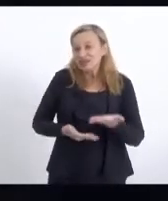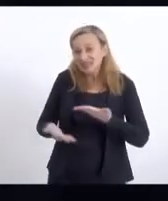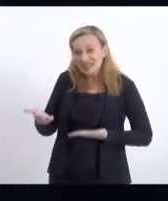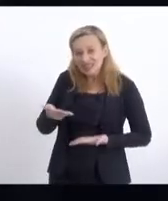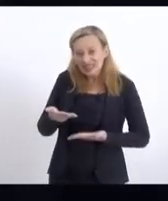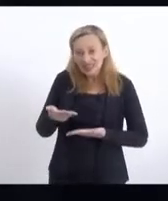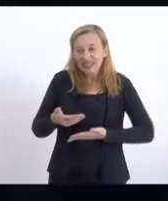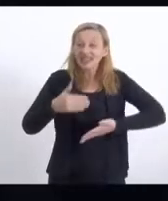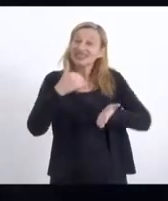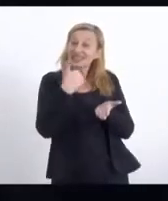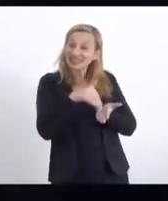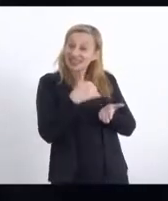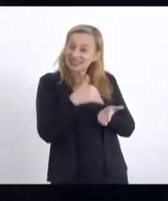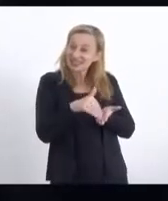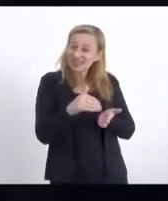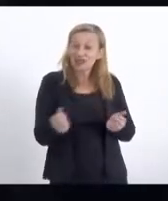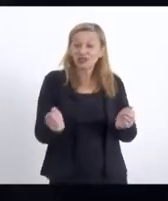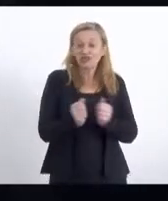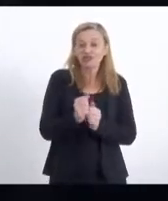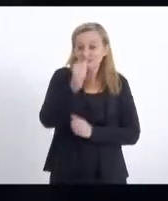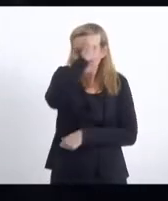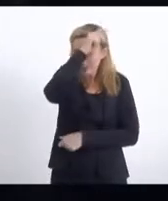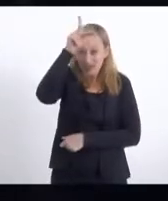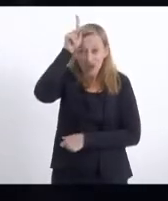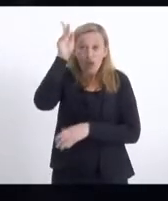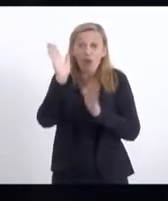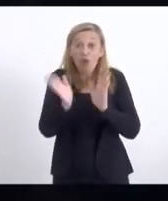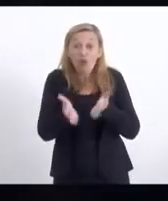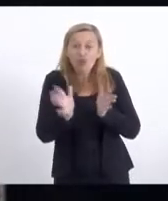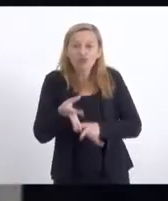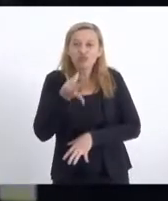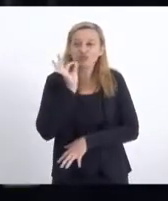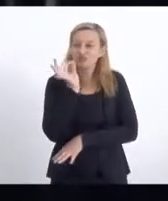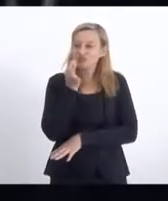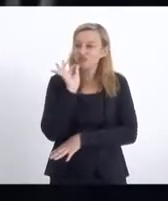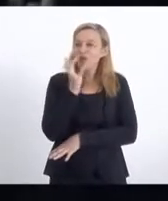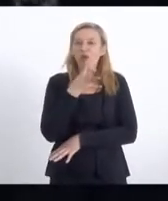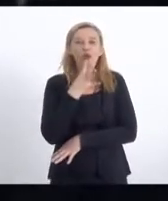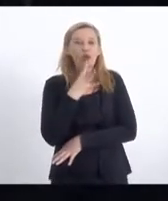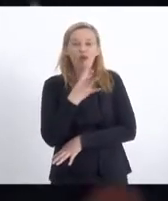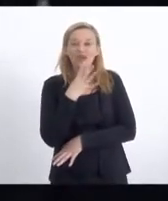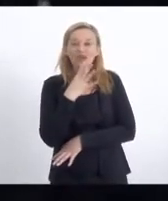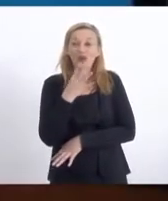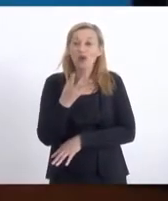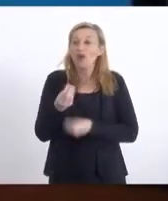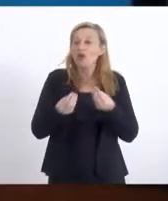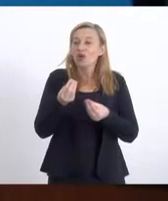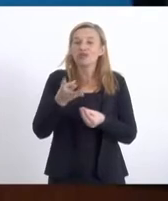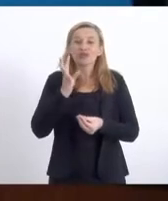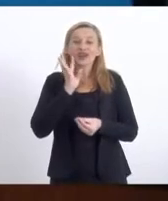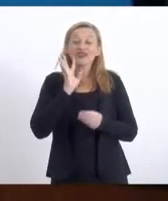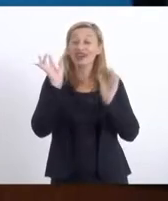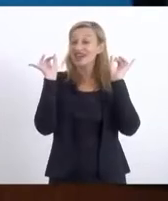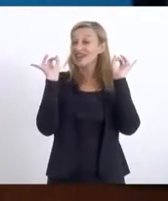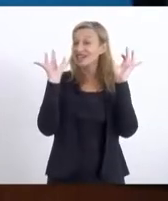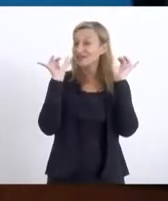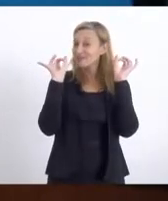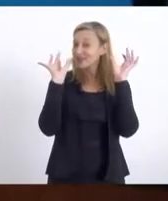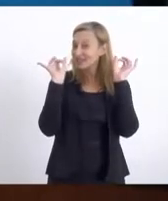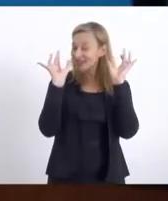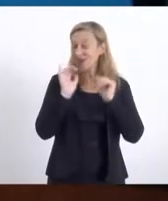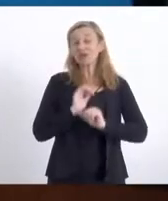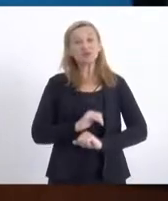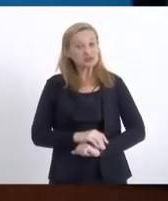Emater, secretarias, prefeitura. Hoje o café é reconhecido como um café especial,